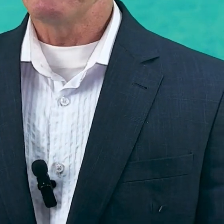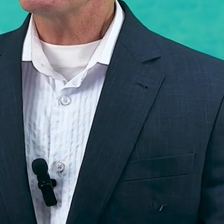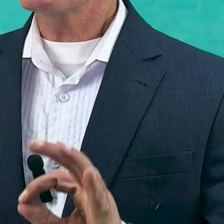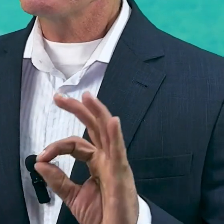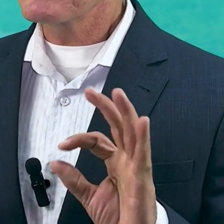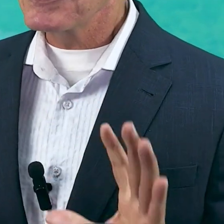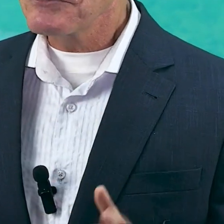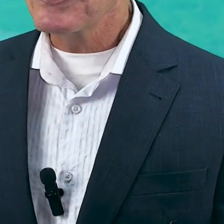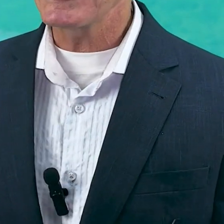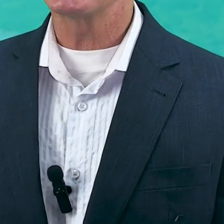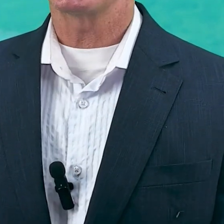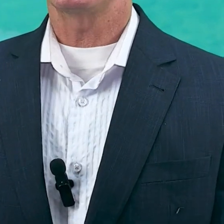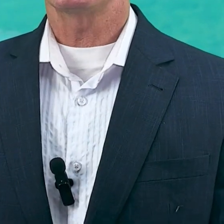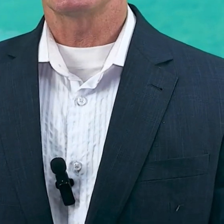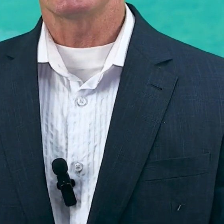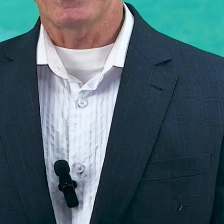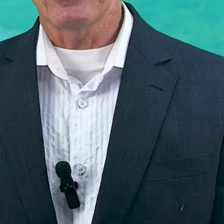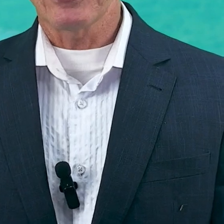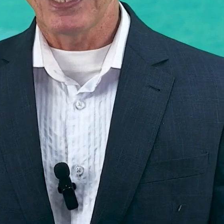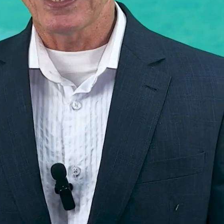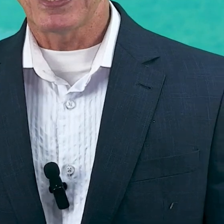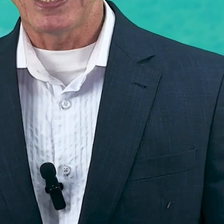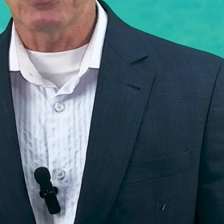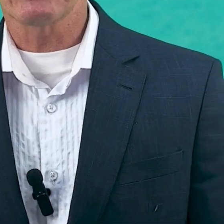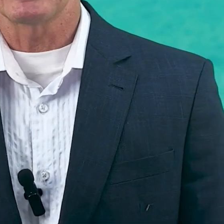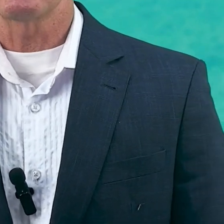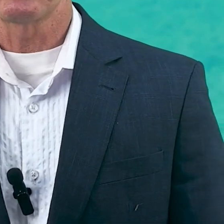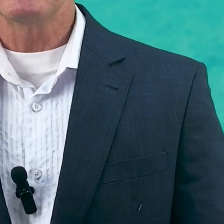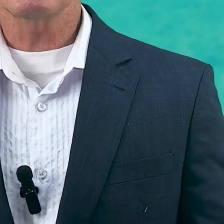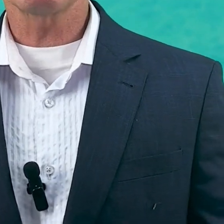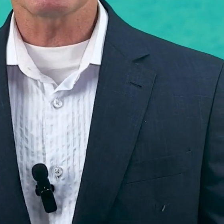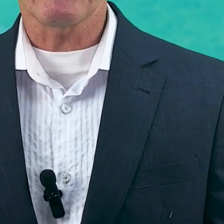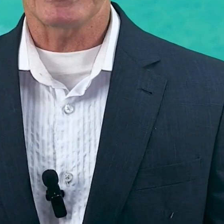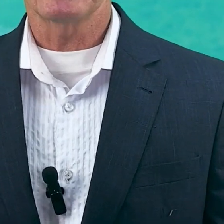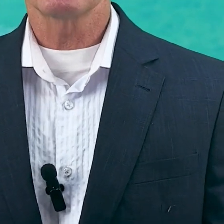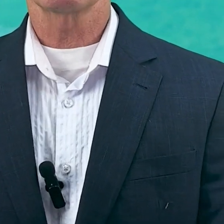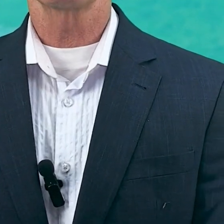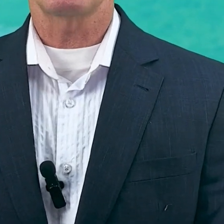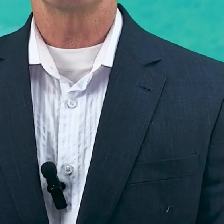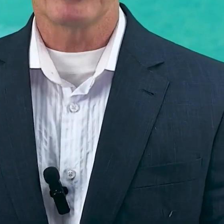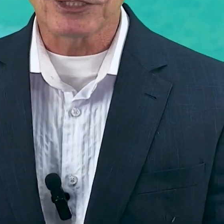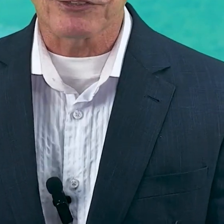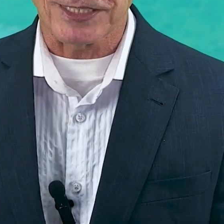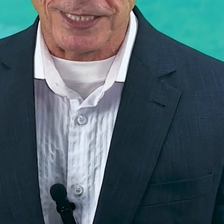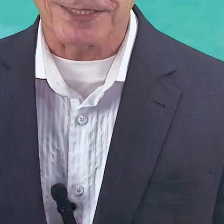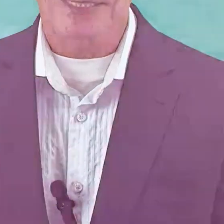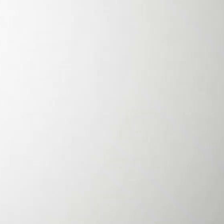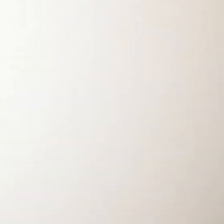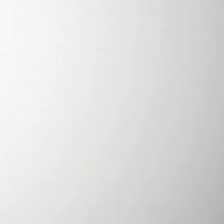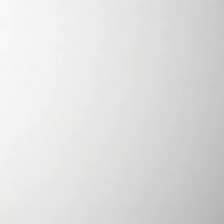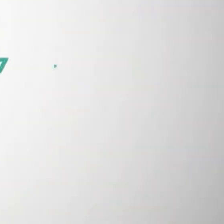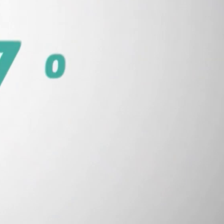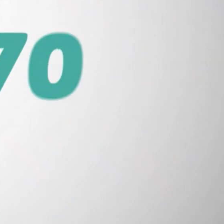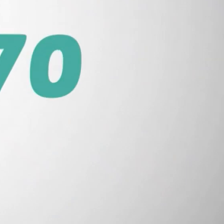você. Nós não estamos nem à direita, nem à esquerda, nem ao centro. Estamos à frente. Somos o Avante 70.